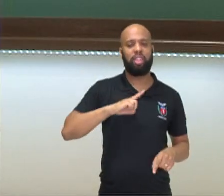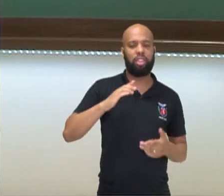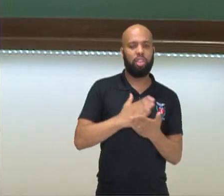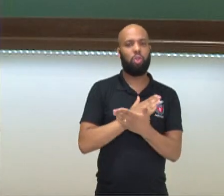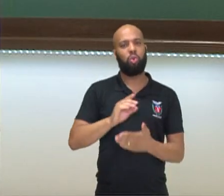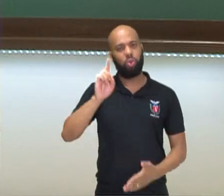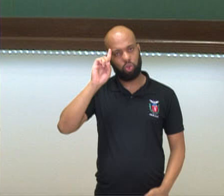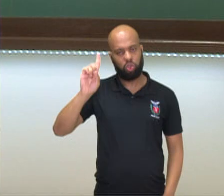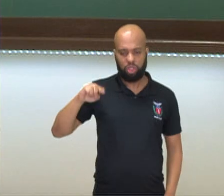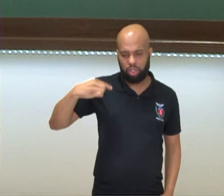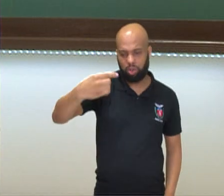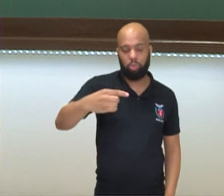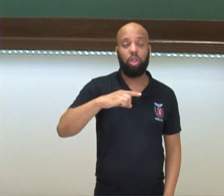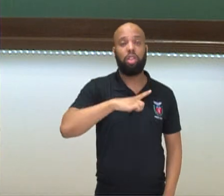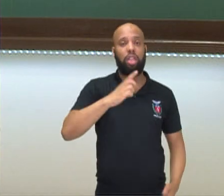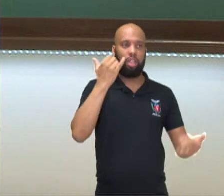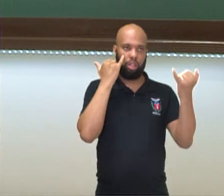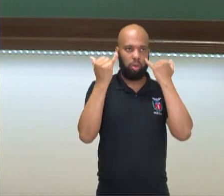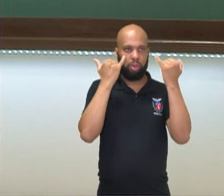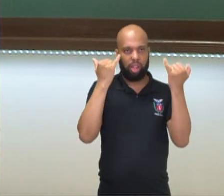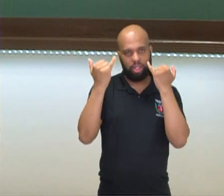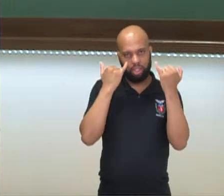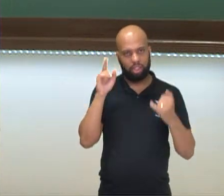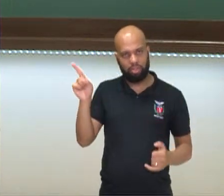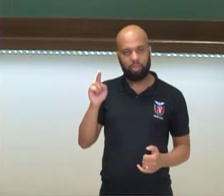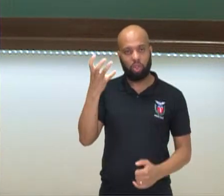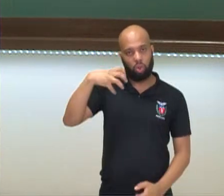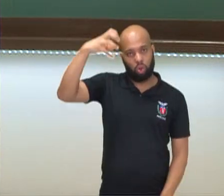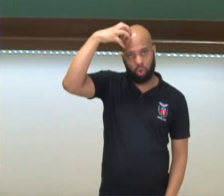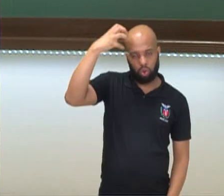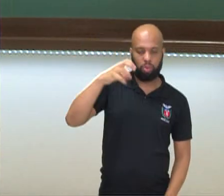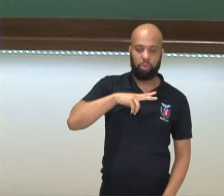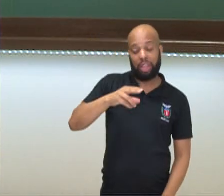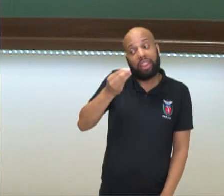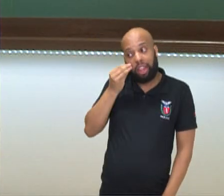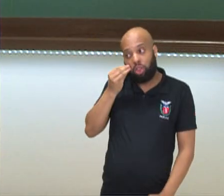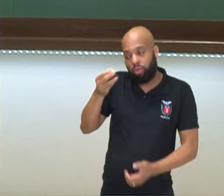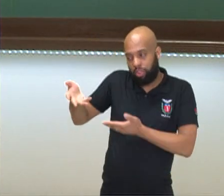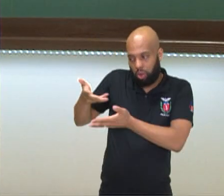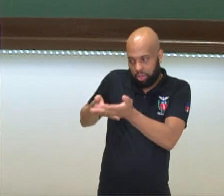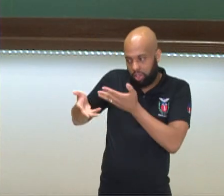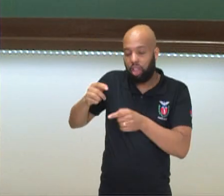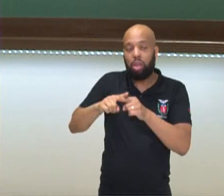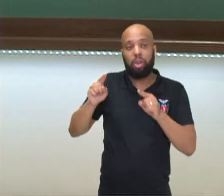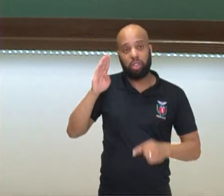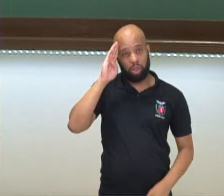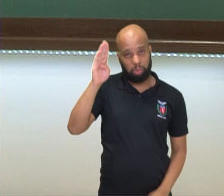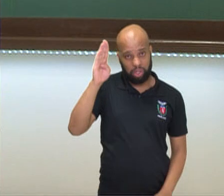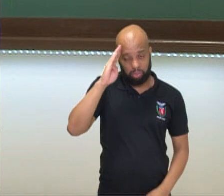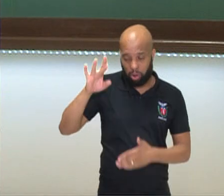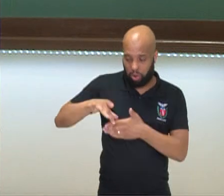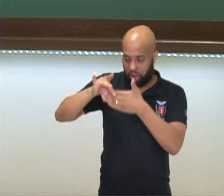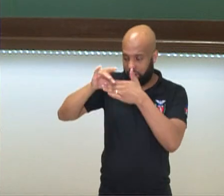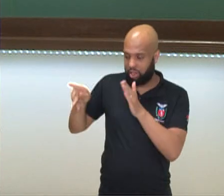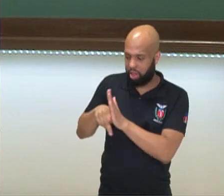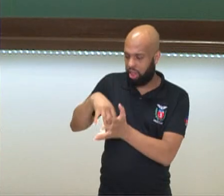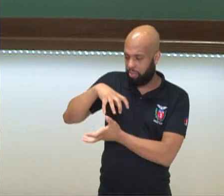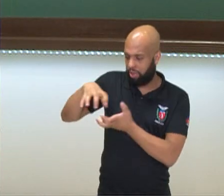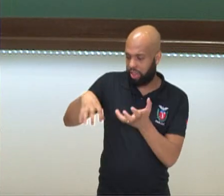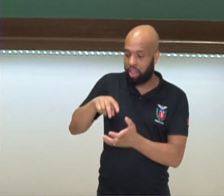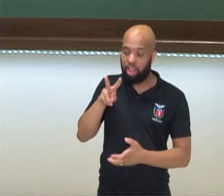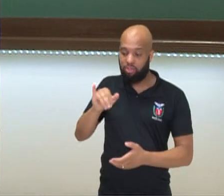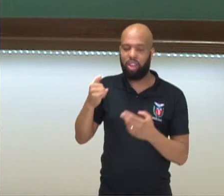depois desse dado falado, né, pela coroa portuguesa, os principais líderes dessa revolta eles vão